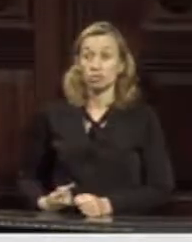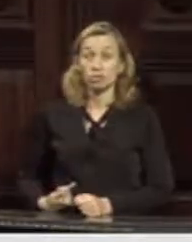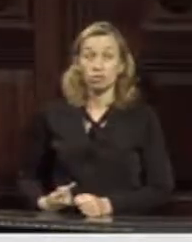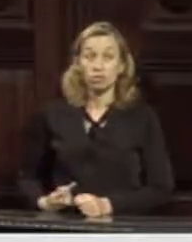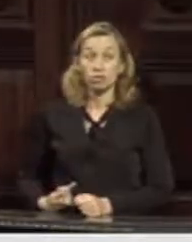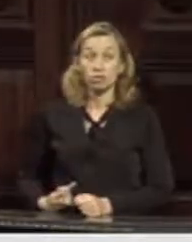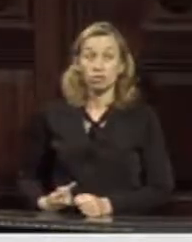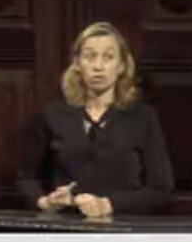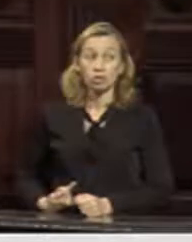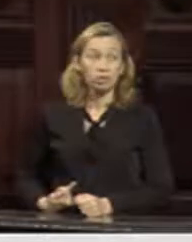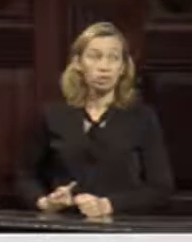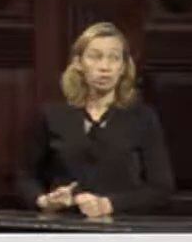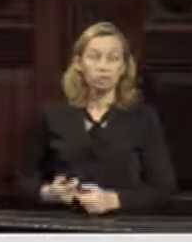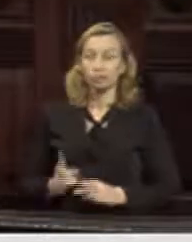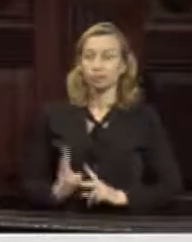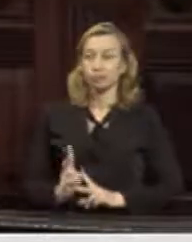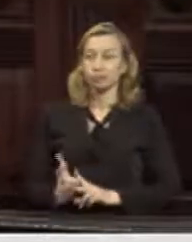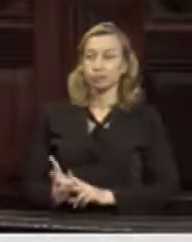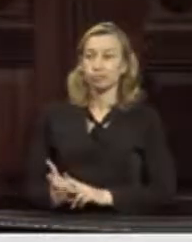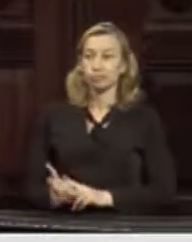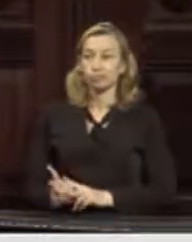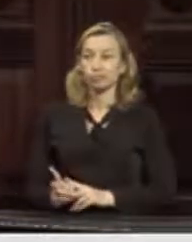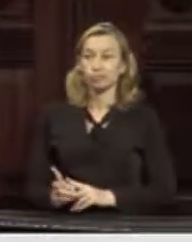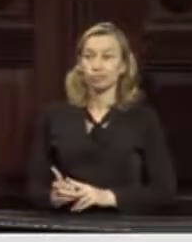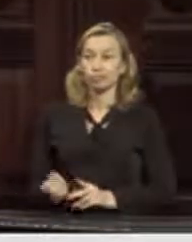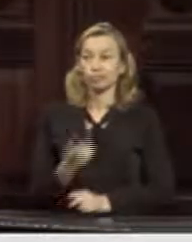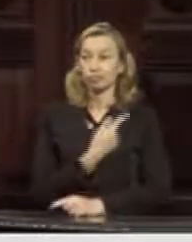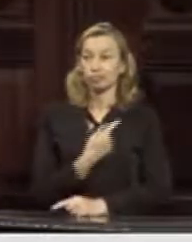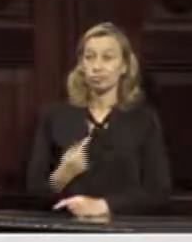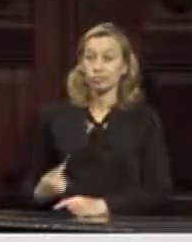ou de uma sequência de governos,